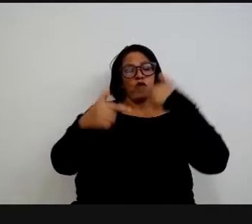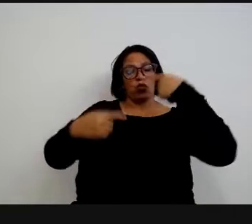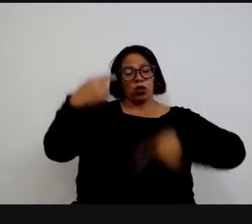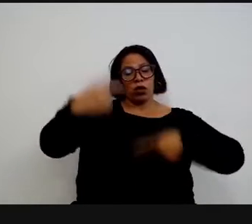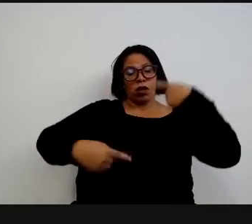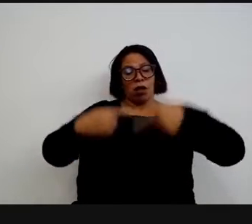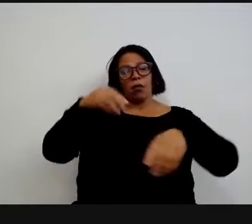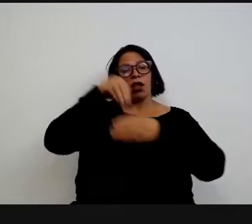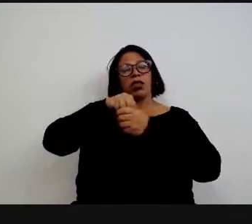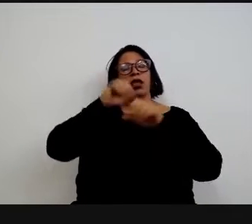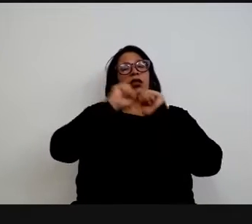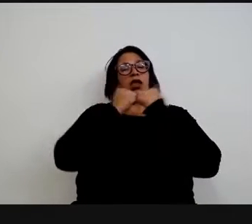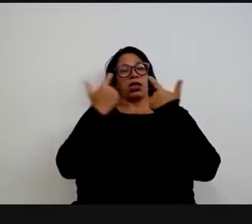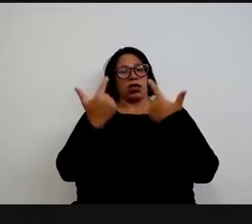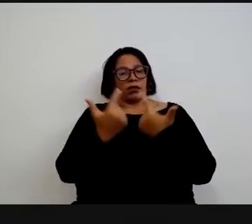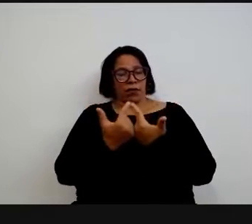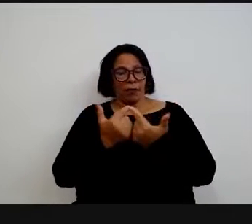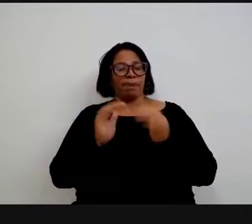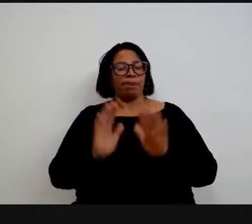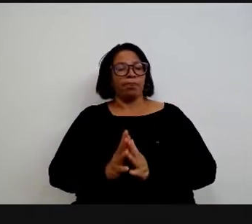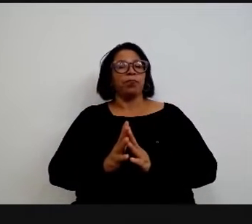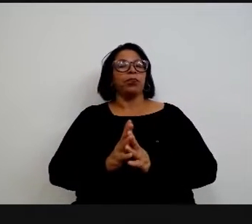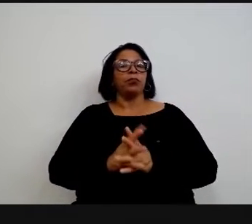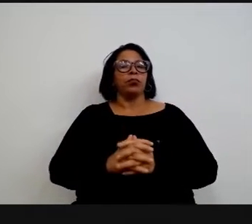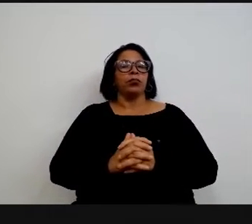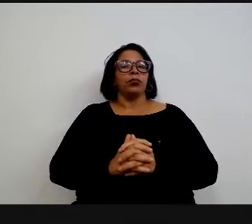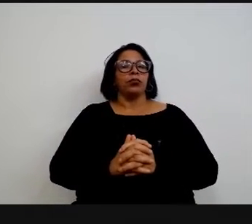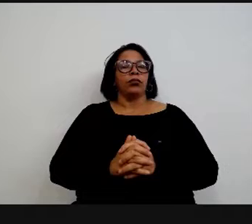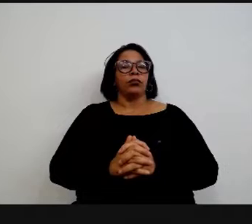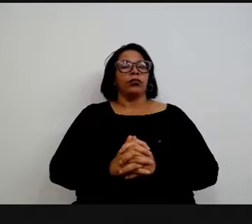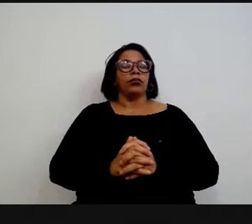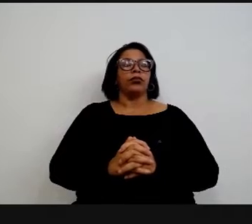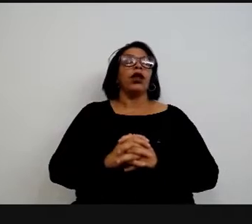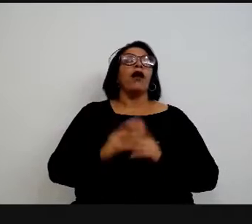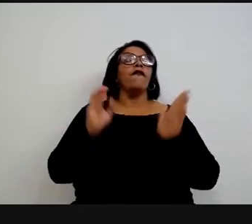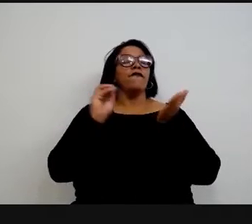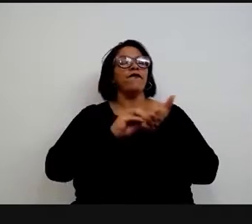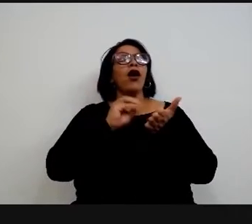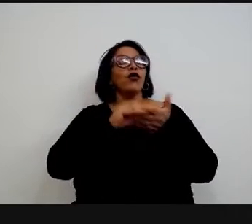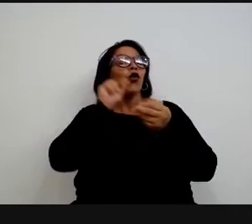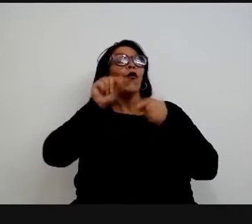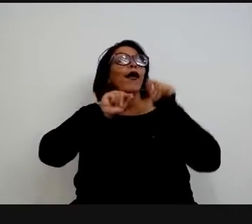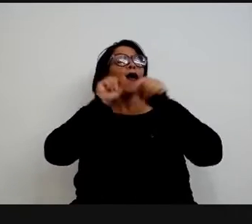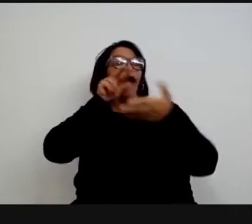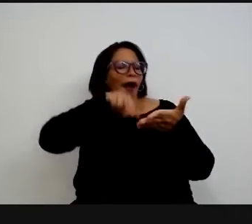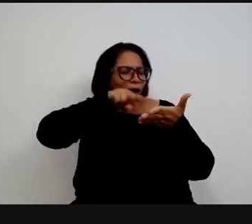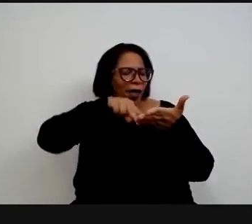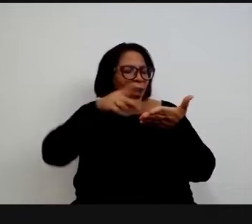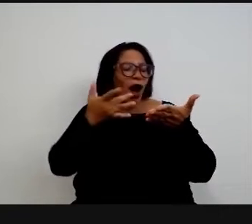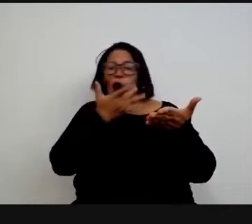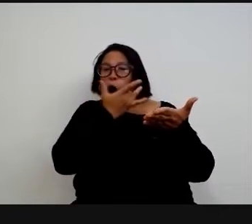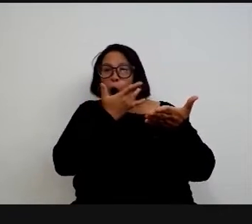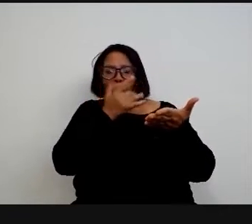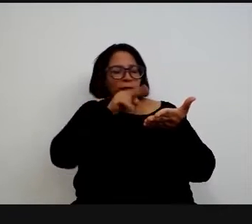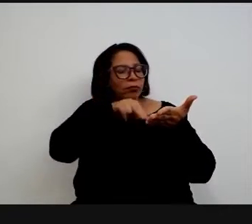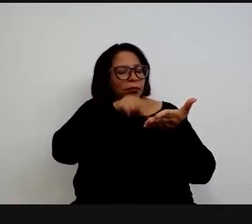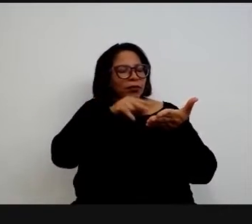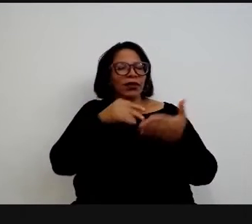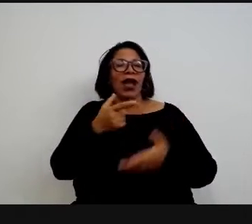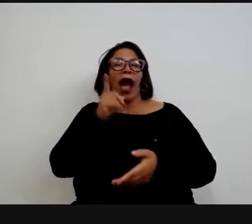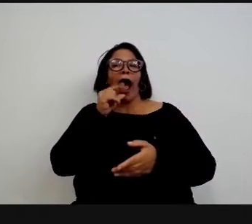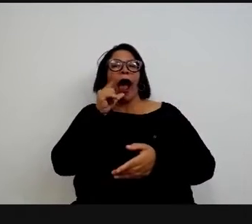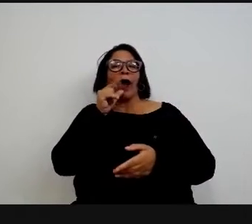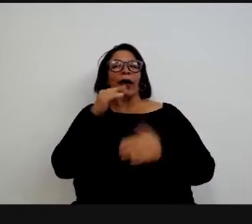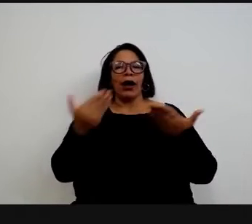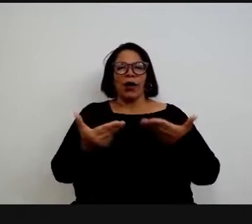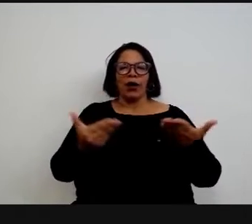atuação nos seus legislativos. Deixa eu ver aqui da minha colinha aqui, o que eu não falei ainda. Então, eu estava falando da gestão de conhecimento. Deixa eu beber um pouquinho de água,